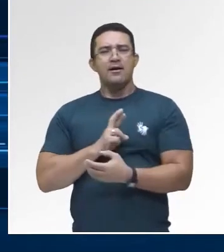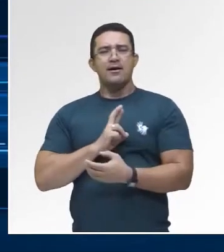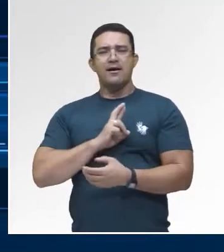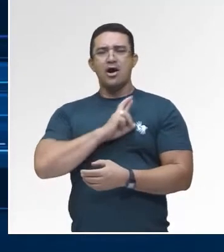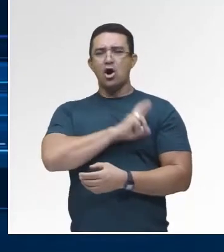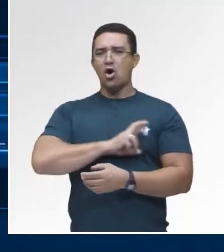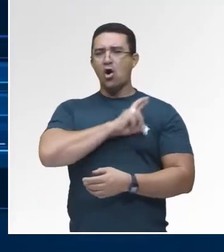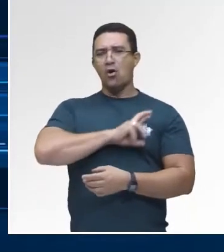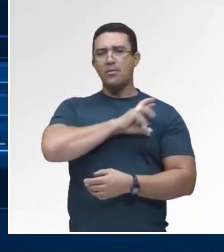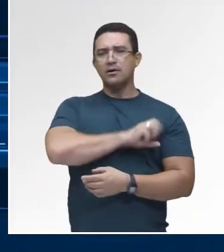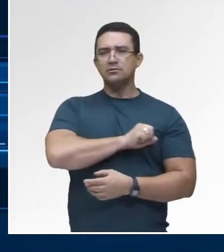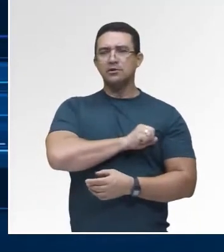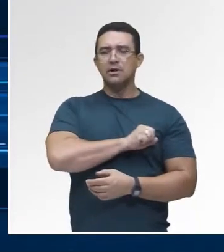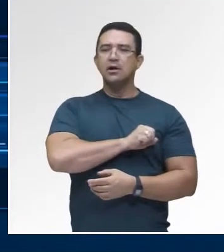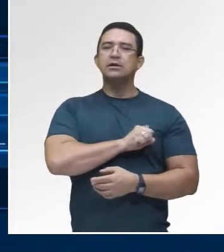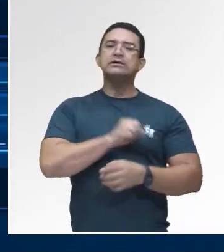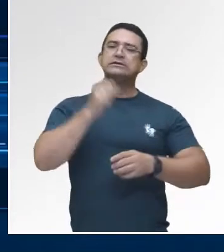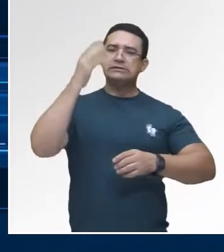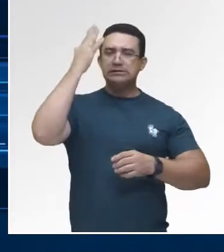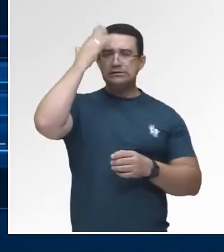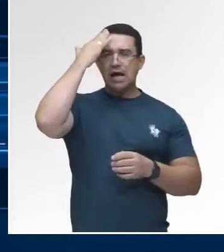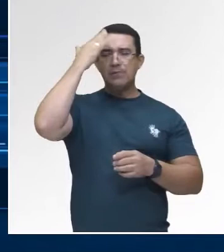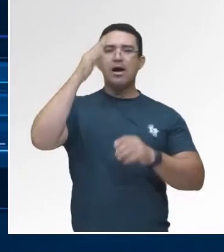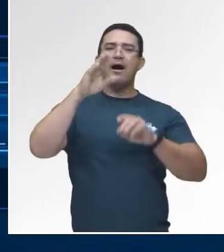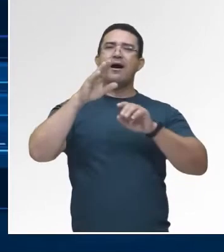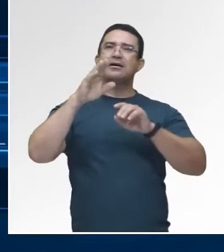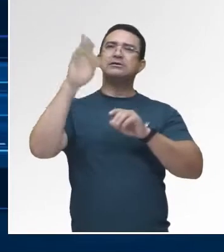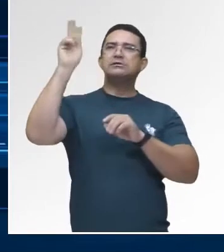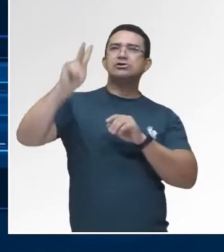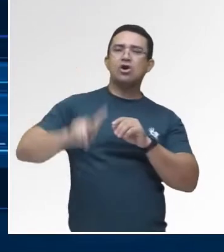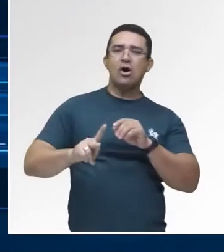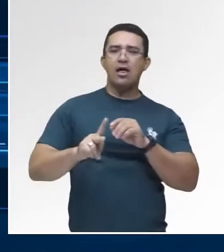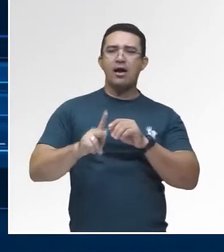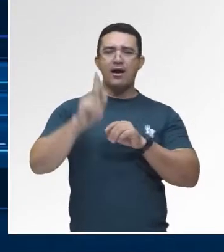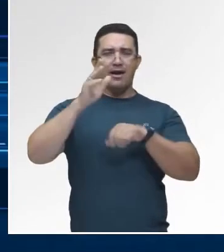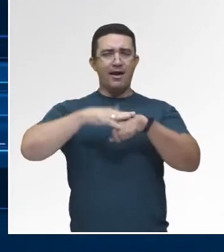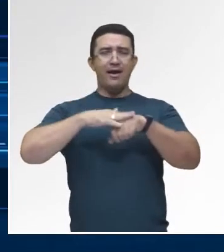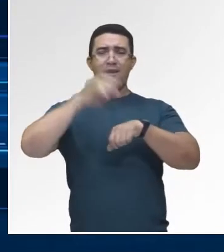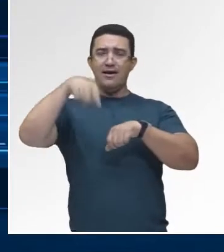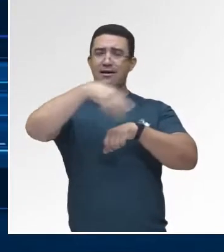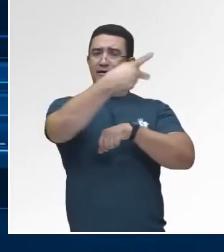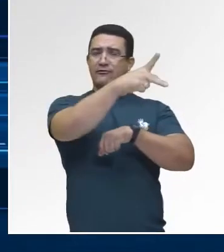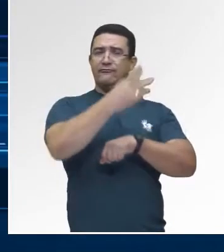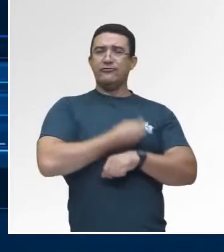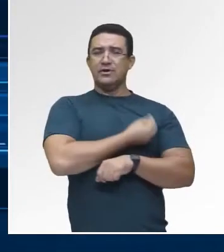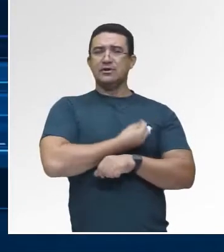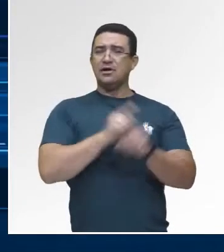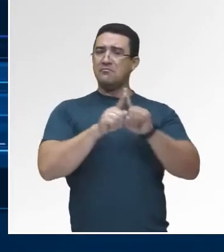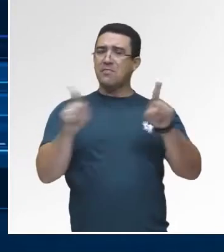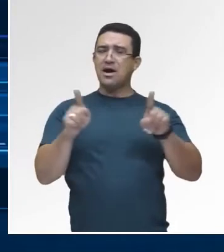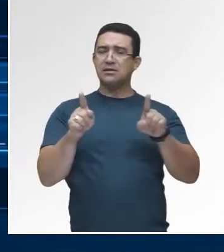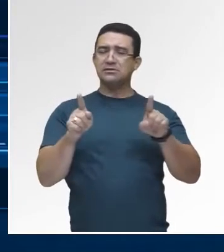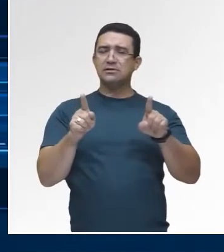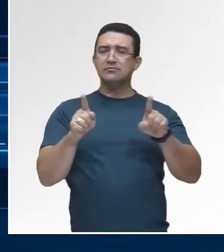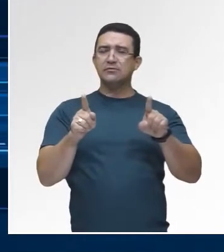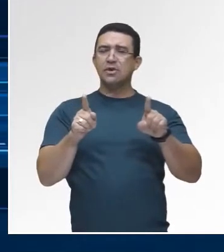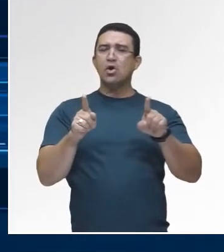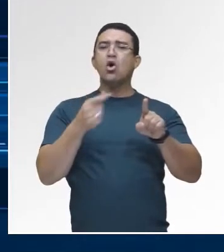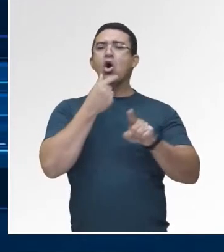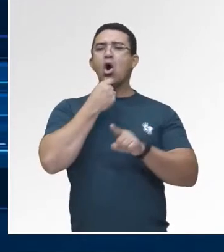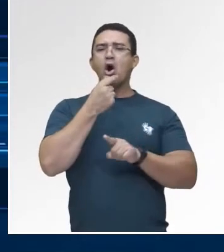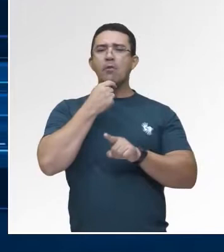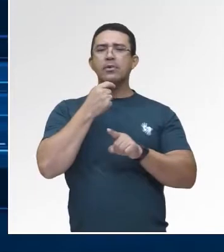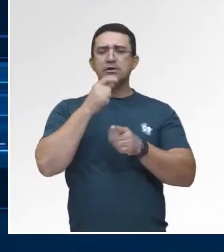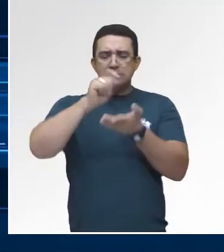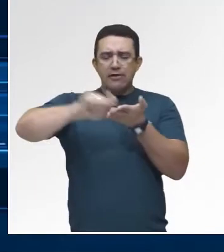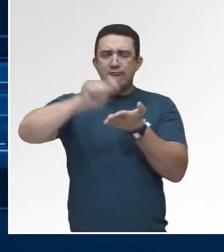apesar dessa história ser quase biográfica, na realidade ele não se suicidou, ele viveu ali até os